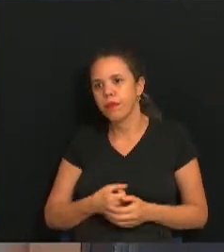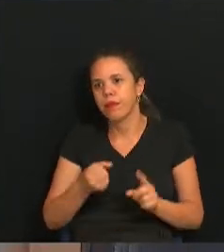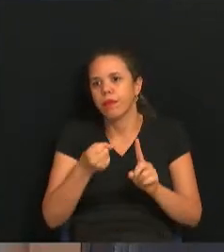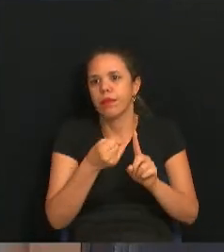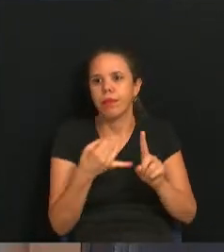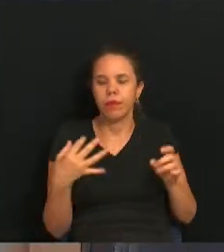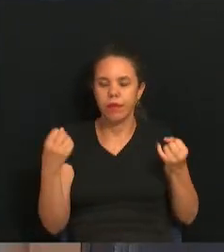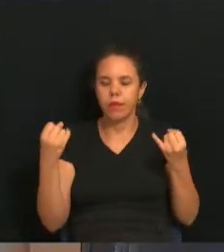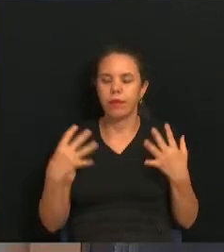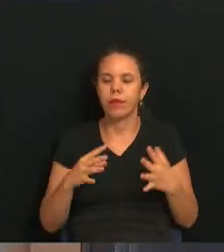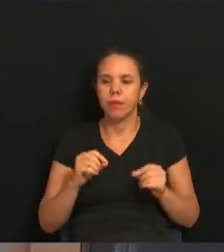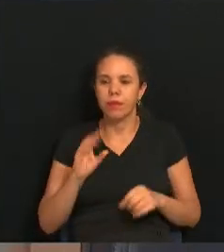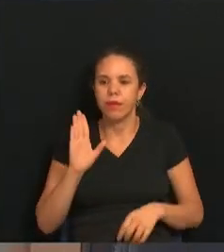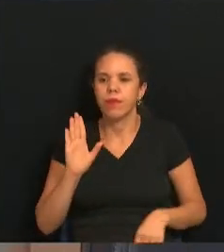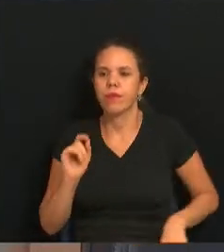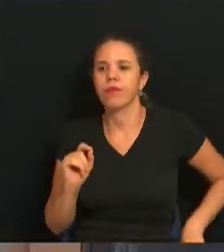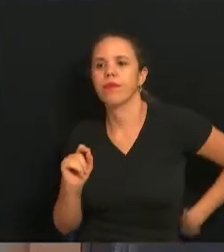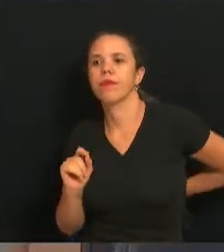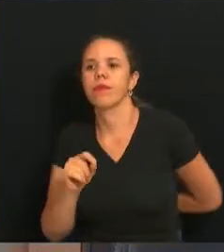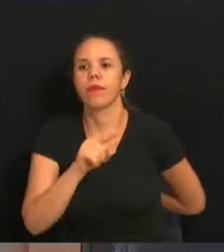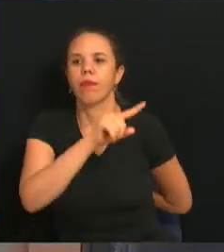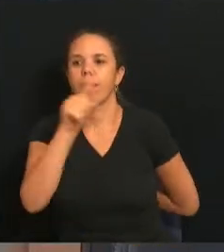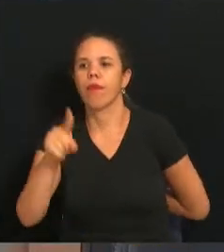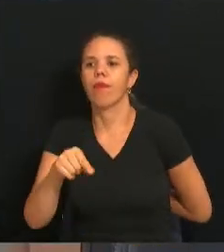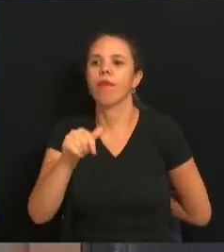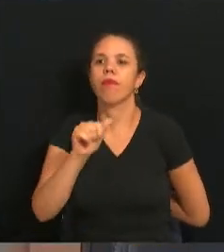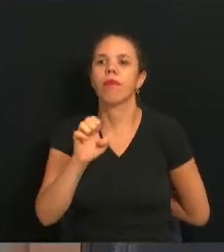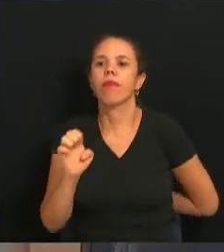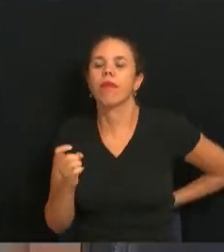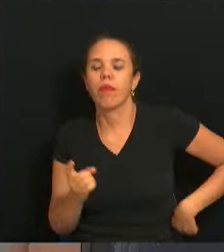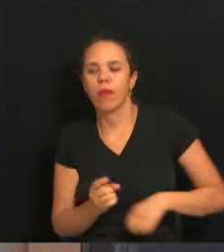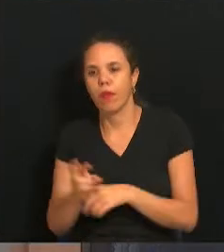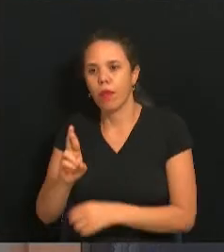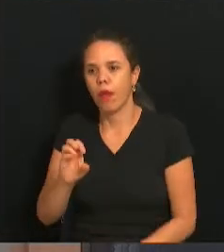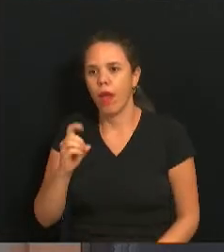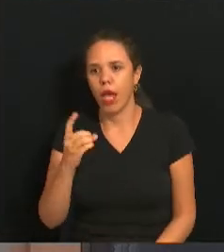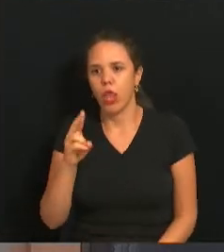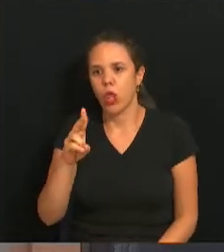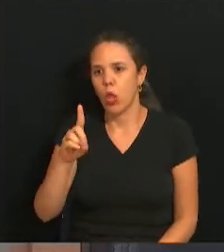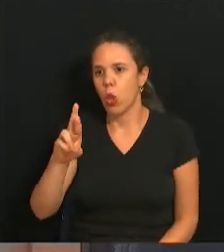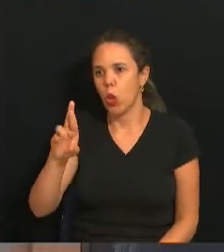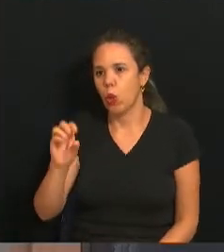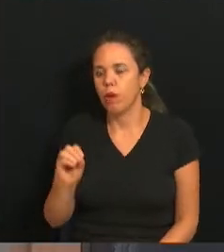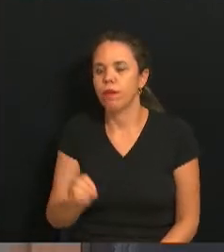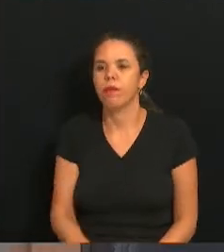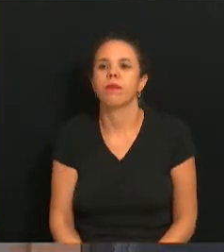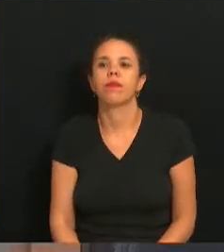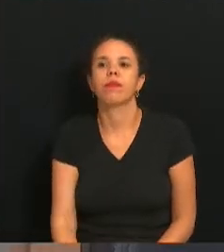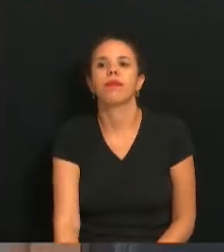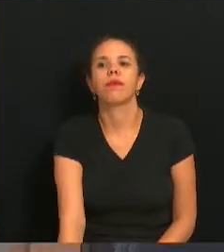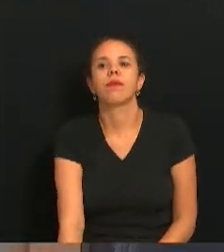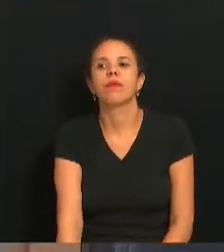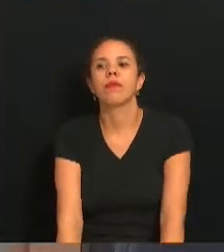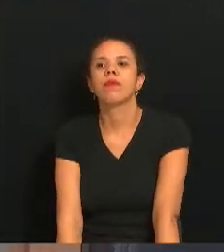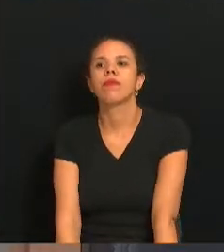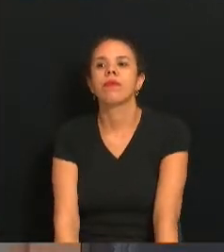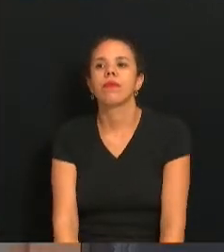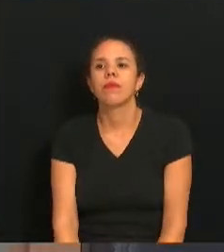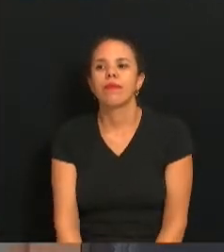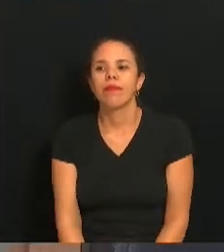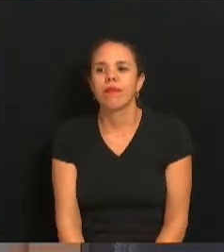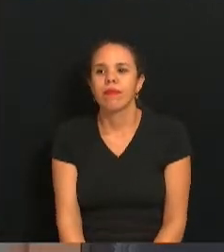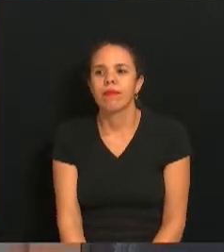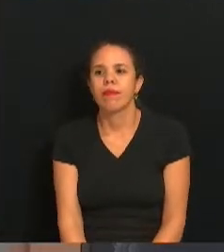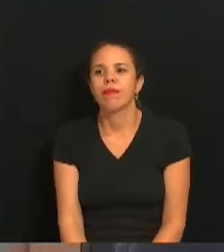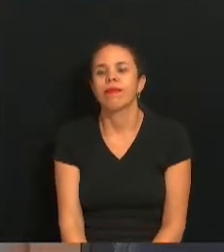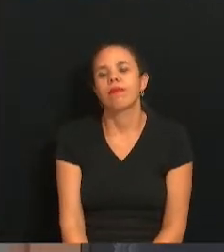falar mais sobre a ZAE, é o doutor Eduardo Papamanoli Ribeiro, diferente o nome,